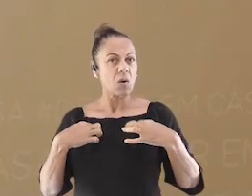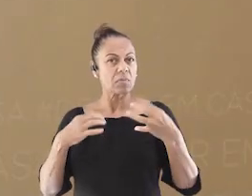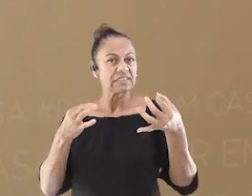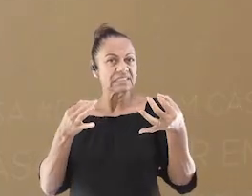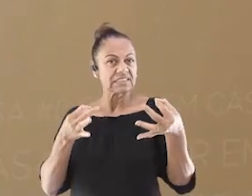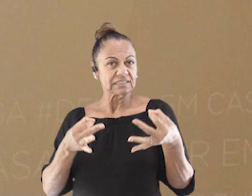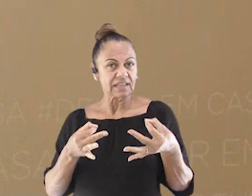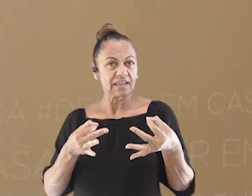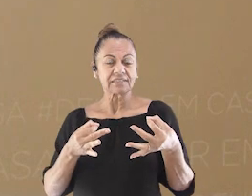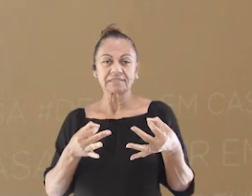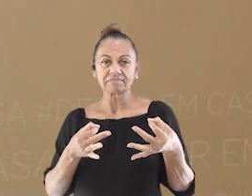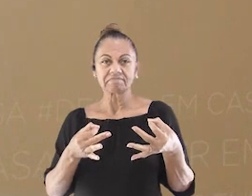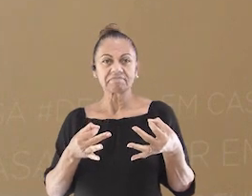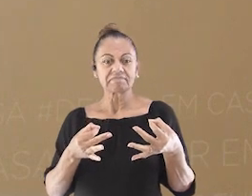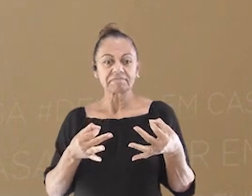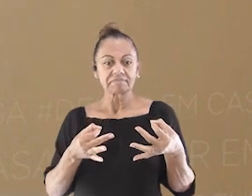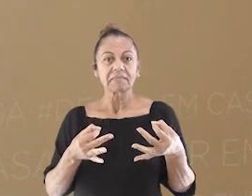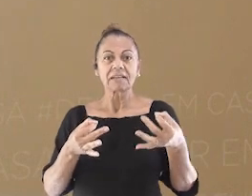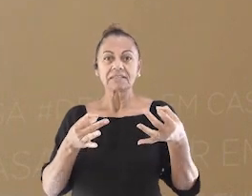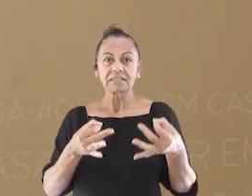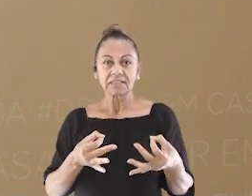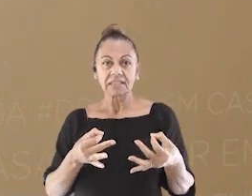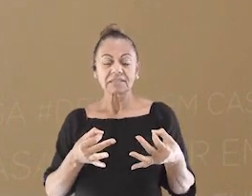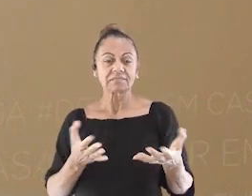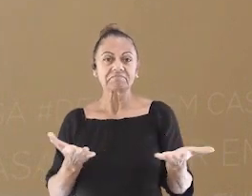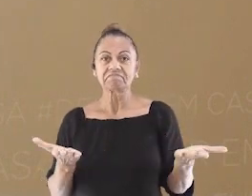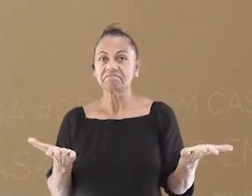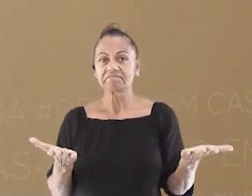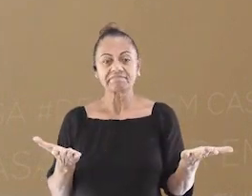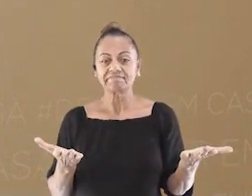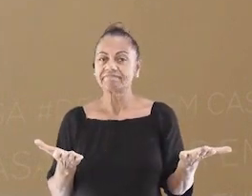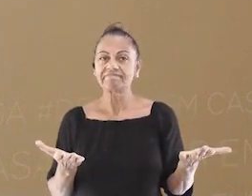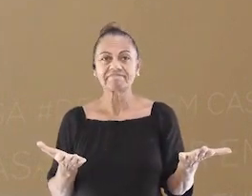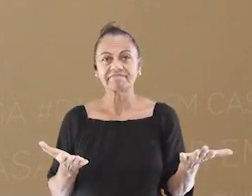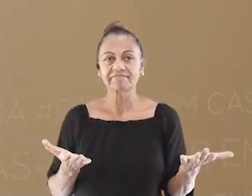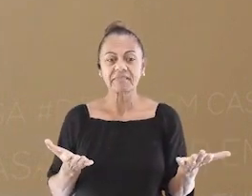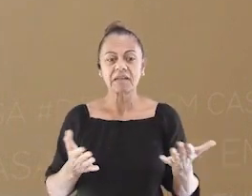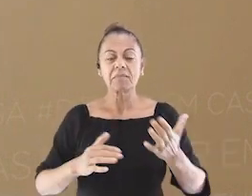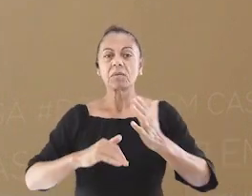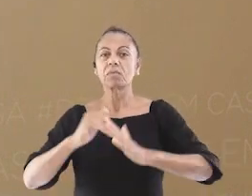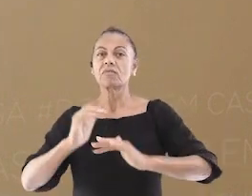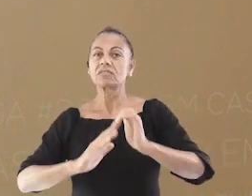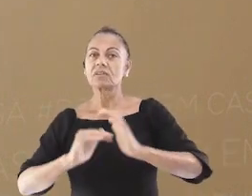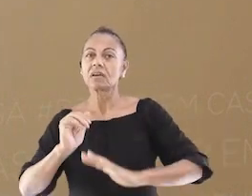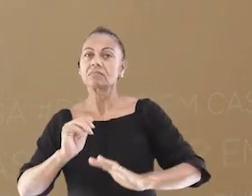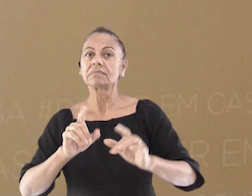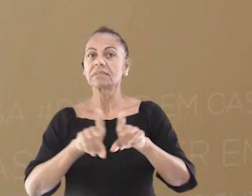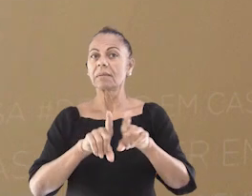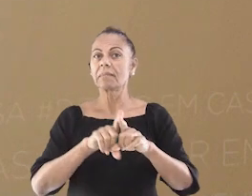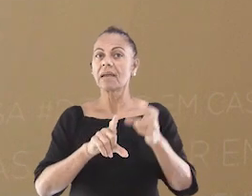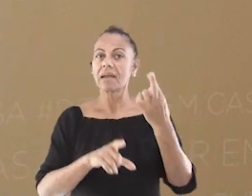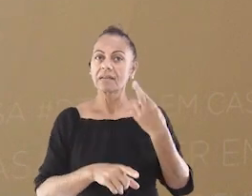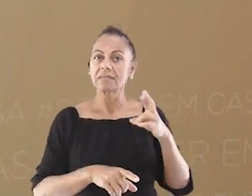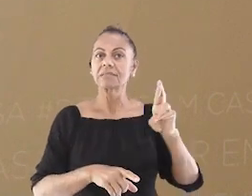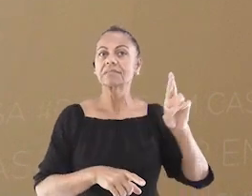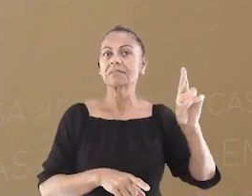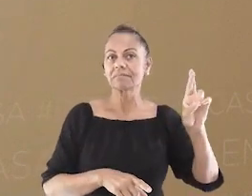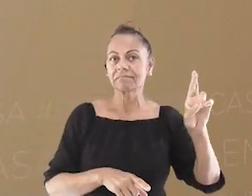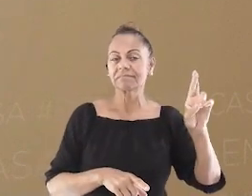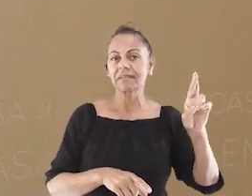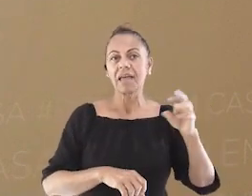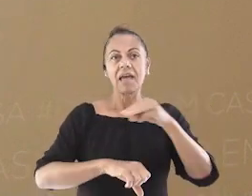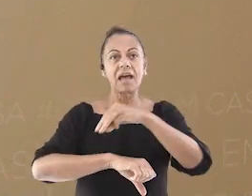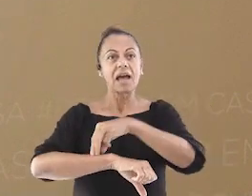Atualmente, não existem roupas consideradas adequadas para determinadas ocasiões ou reservadas a